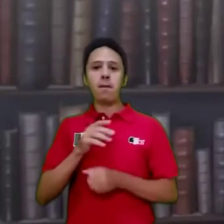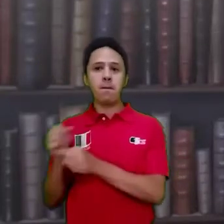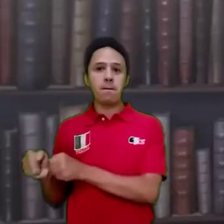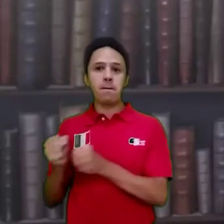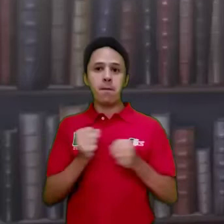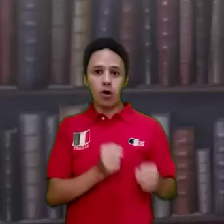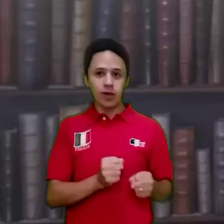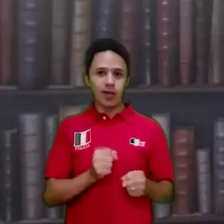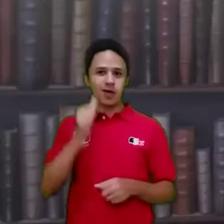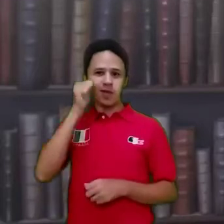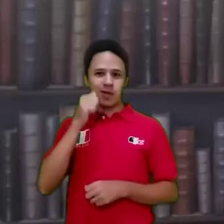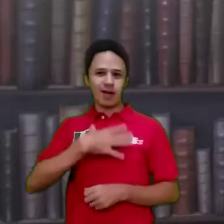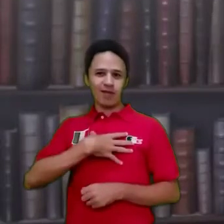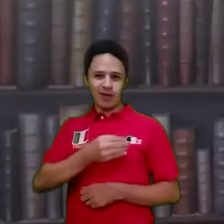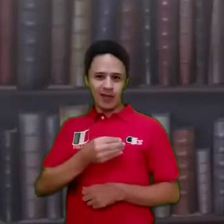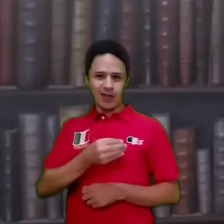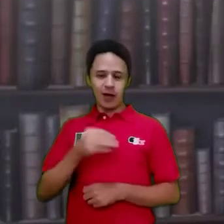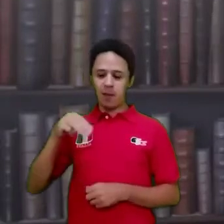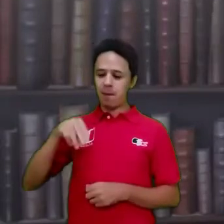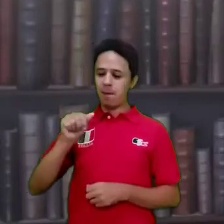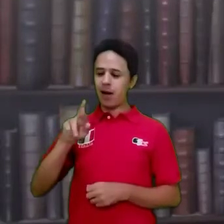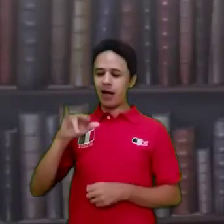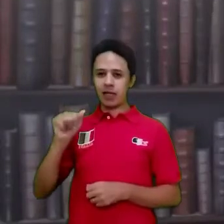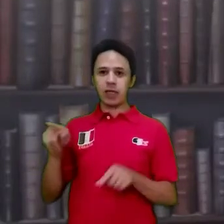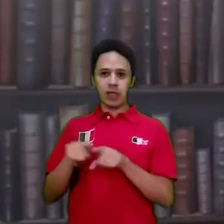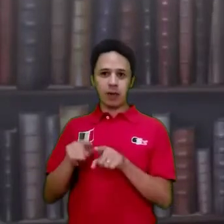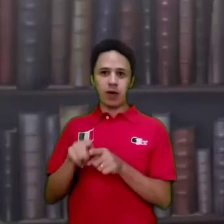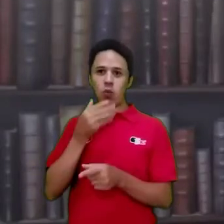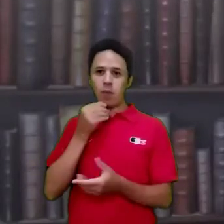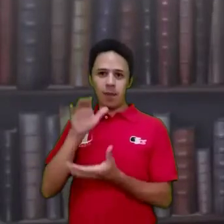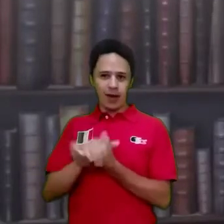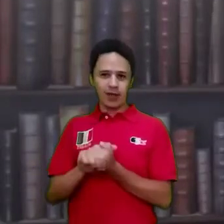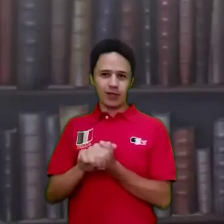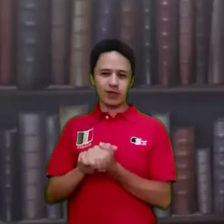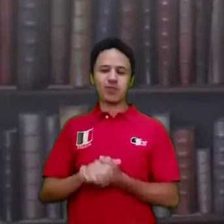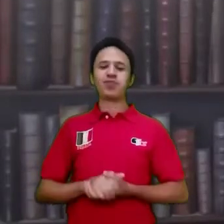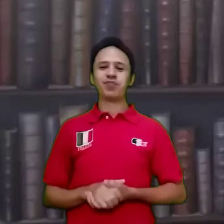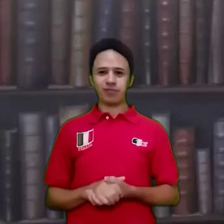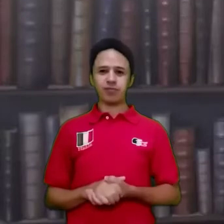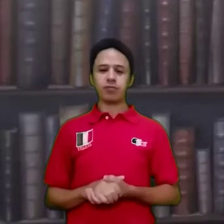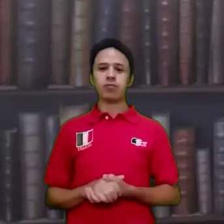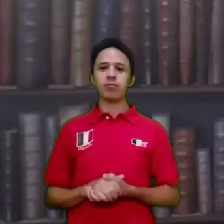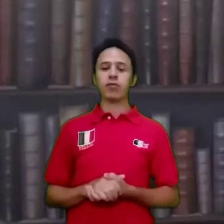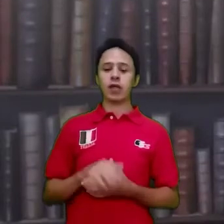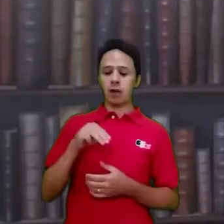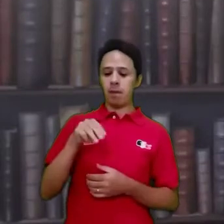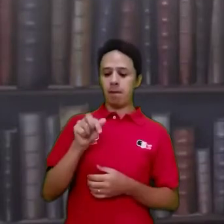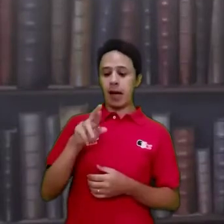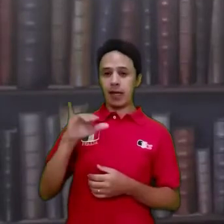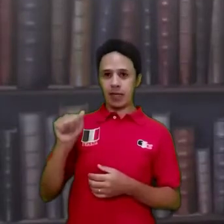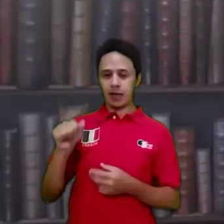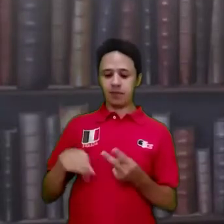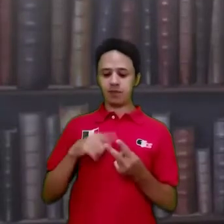Stuart e ao genro do rei, Guilherme de Orange. Maria de Stuart e